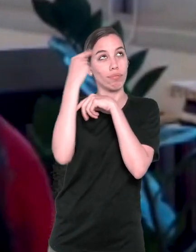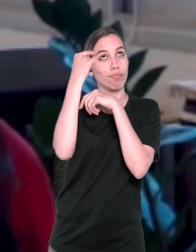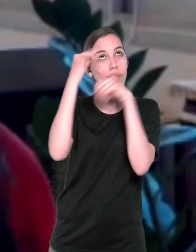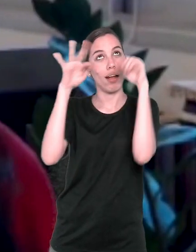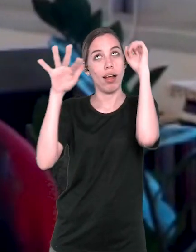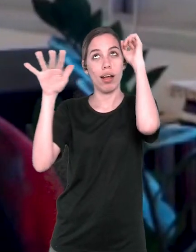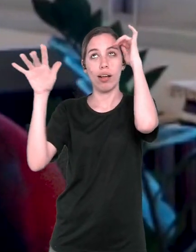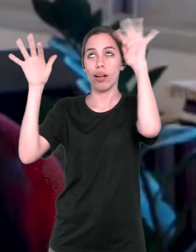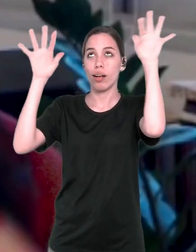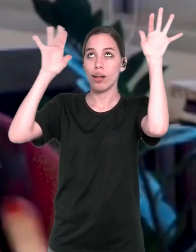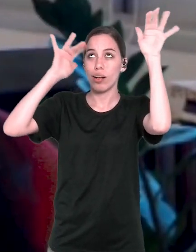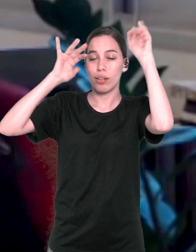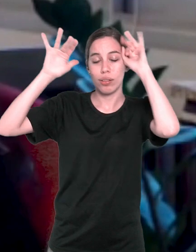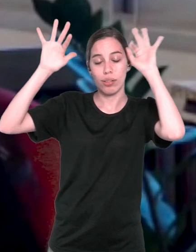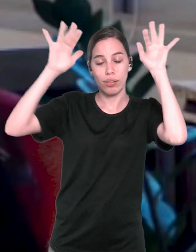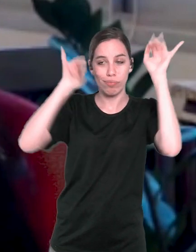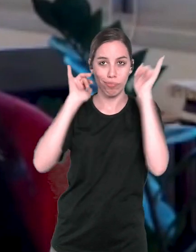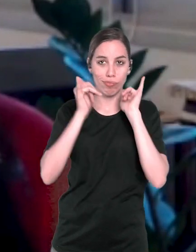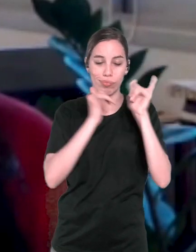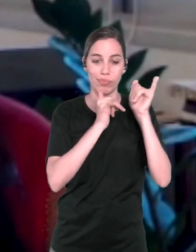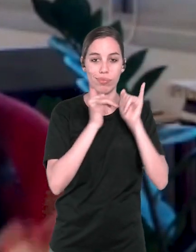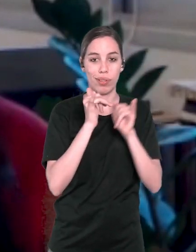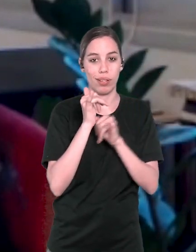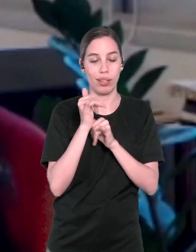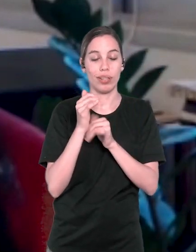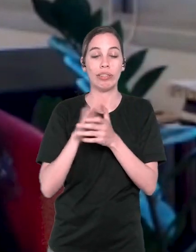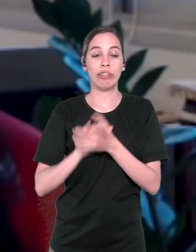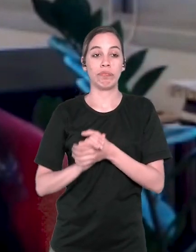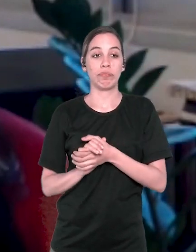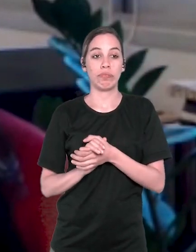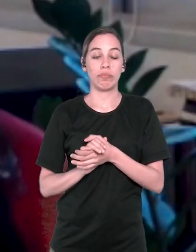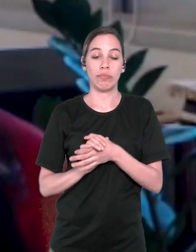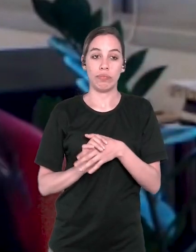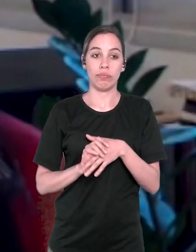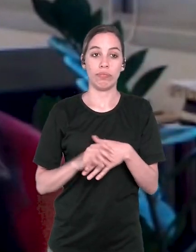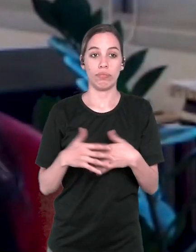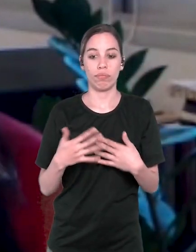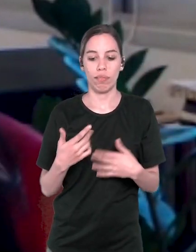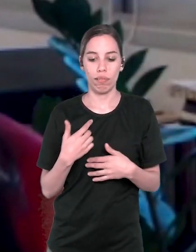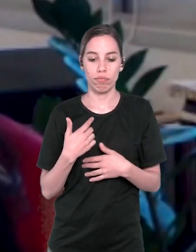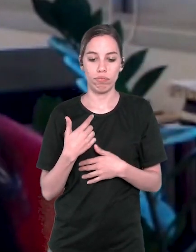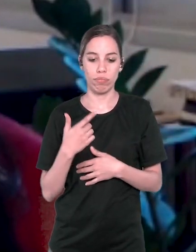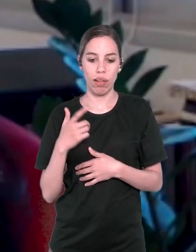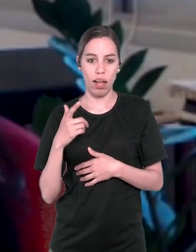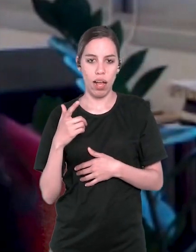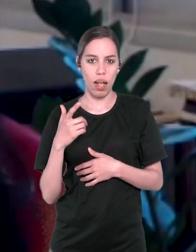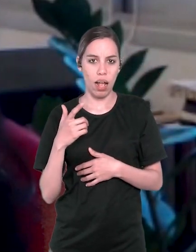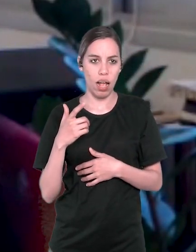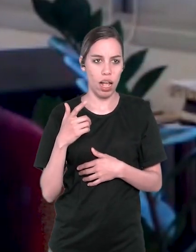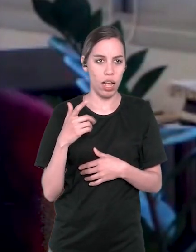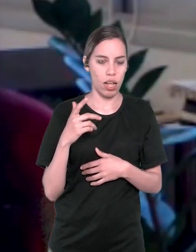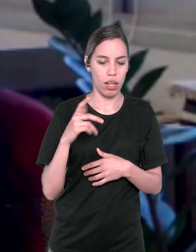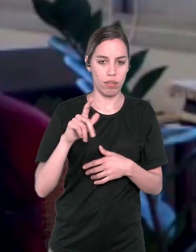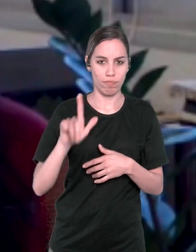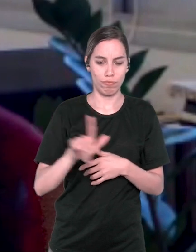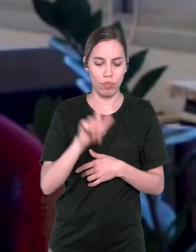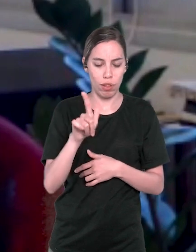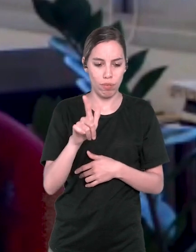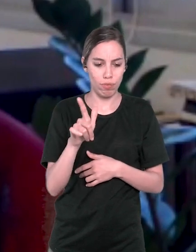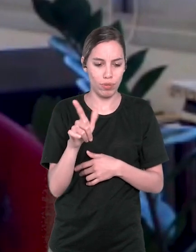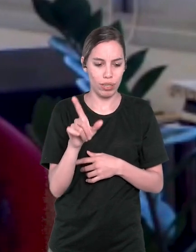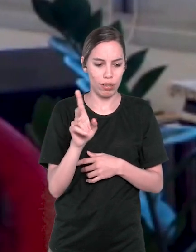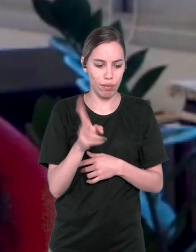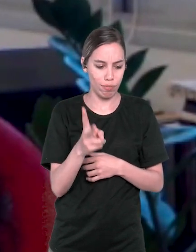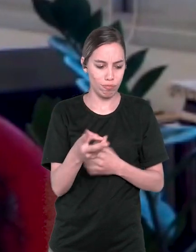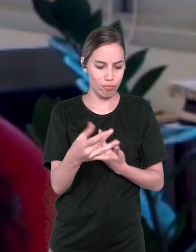a literatura me tocou, né, muito, muito cedo, desde muito